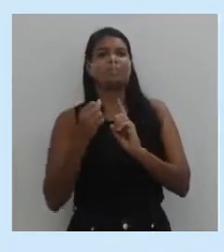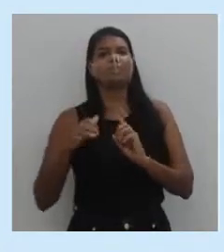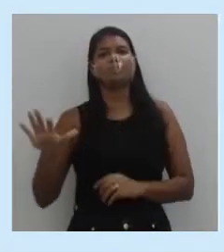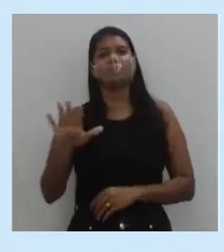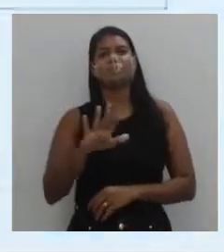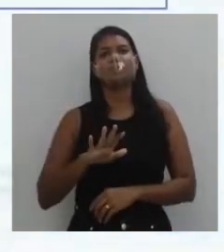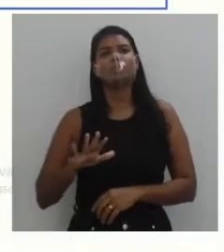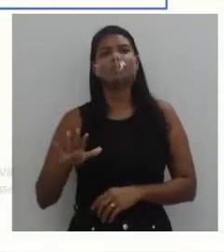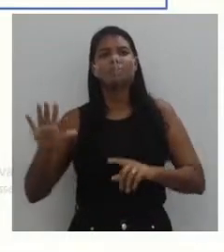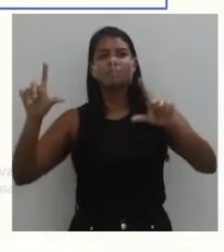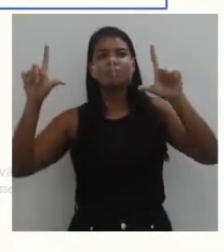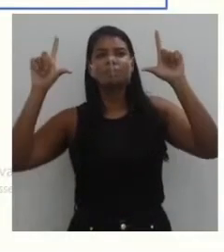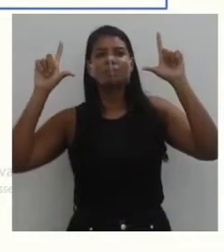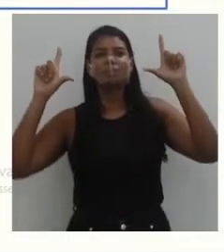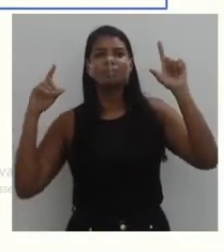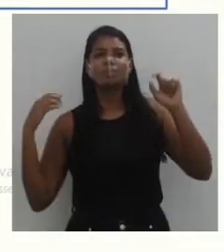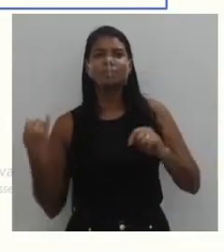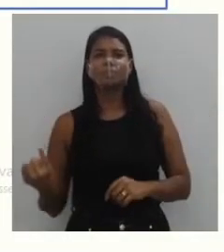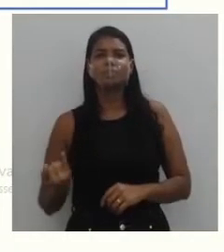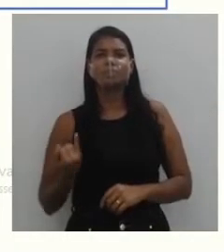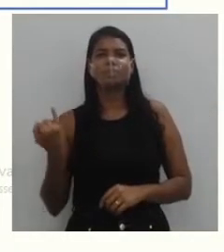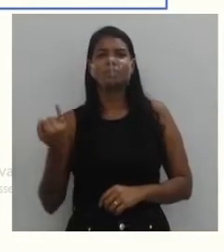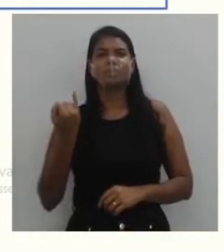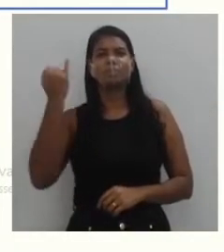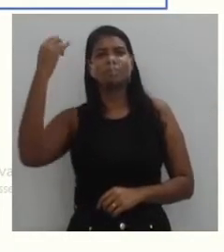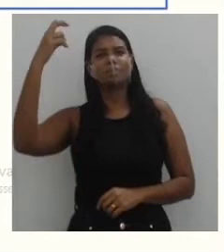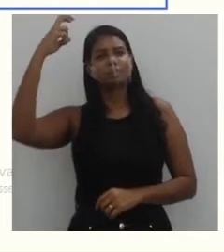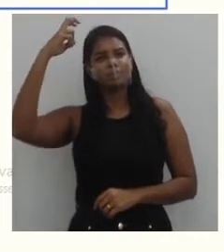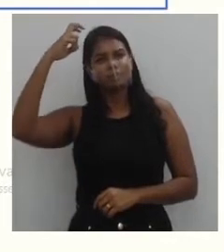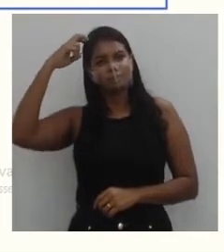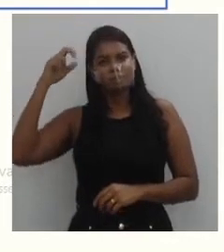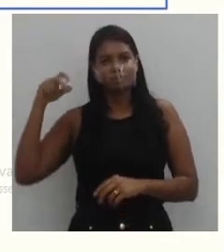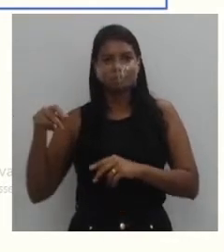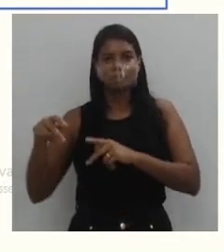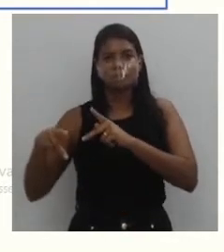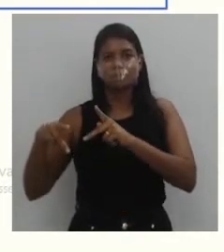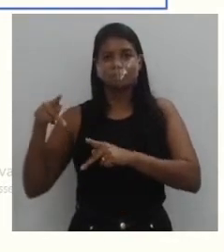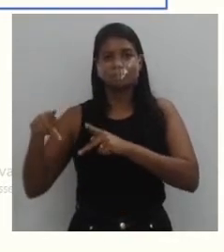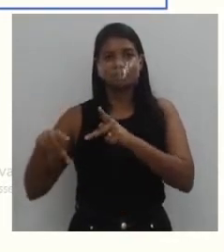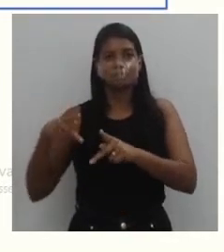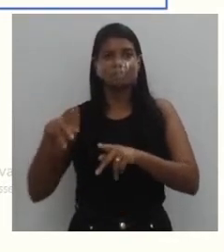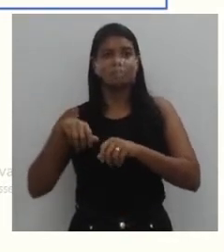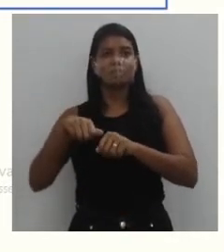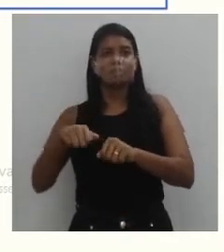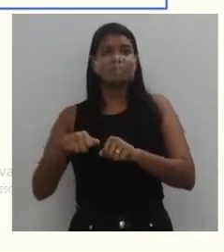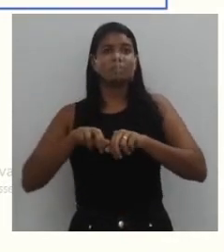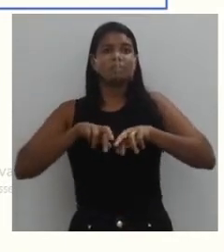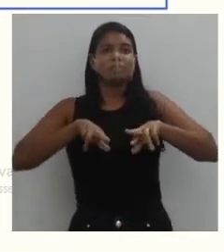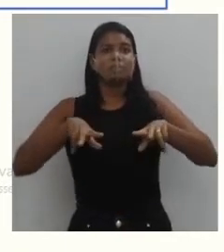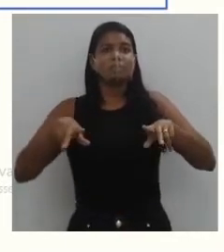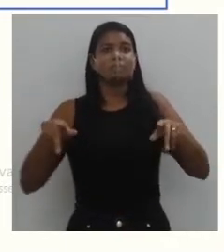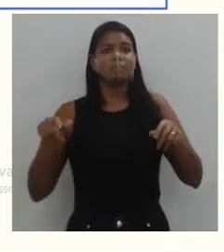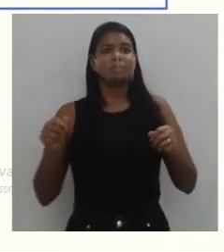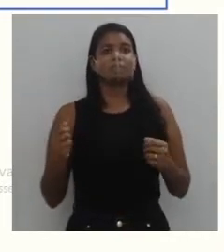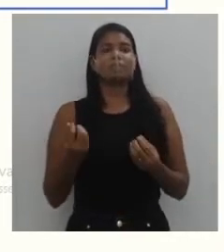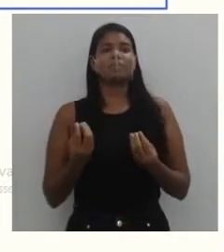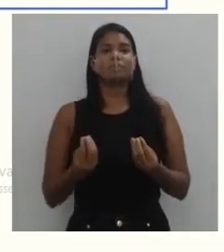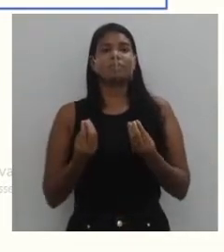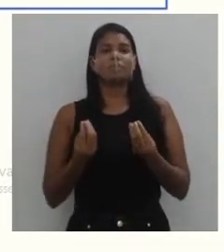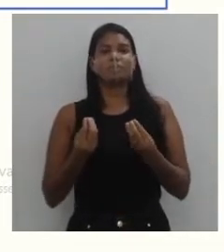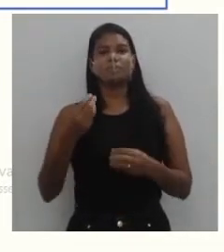tela, nós temos aqui algo importantíssimo. Vejam só, a cultura de um povo é formada por vários